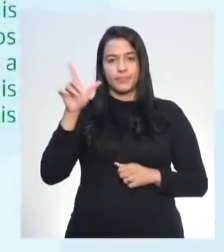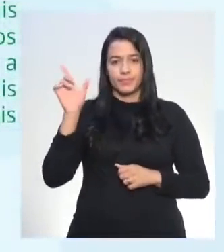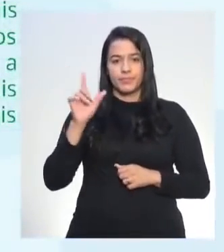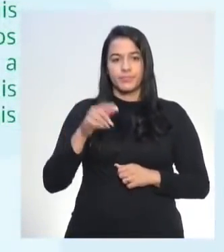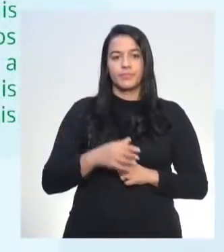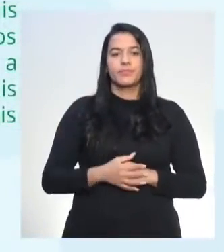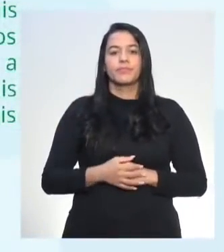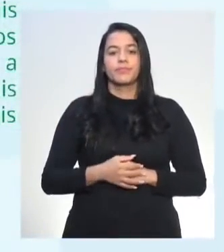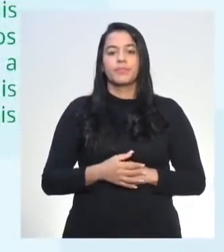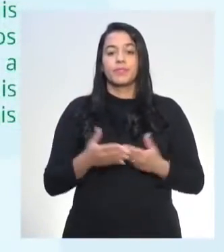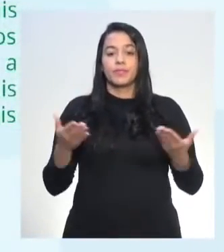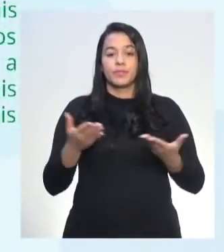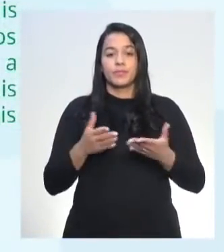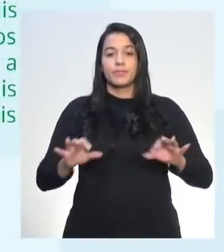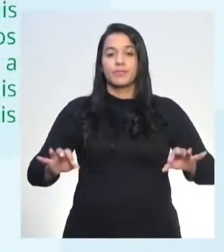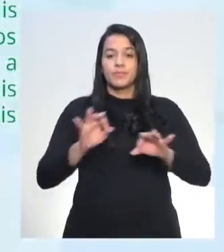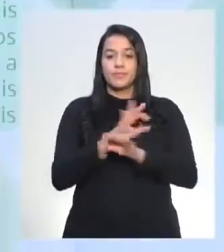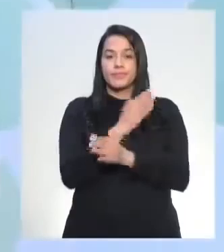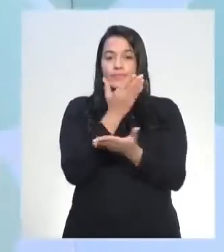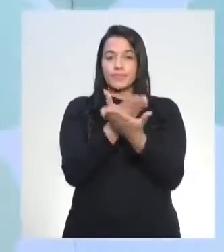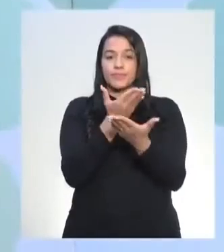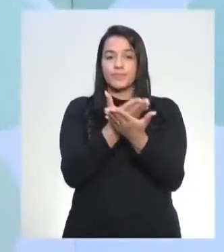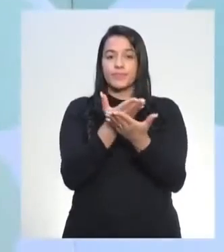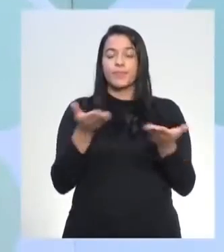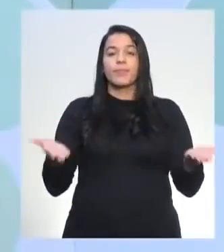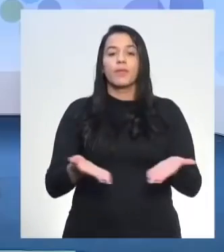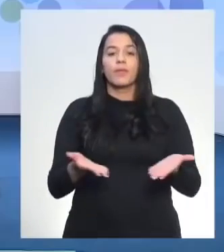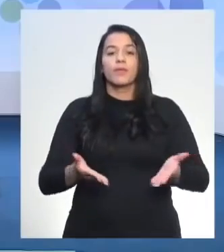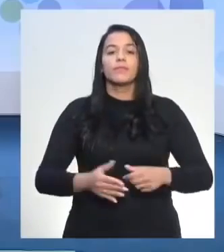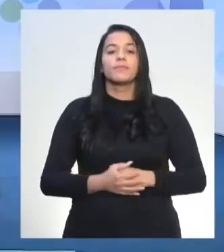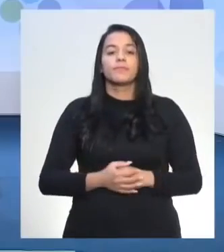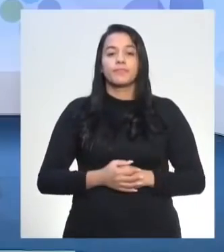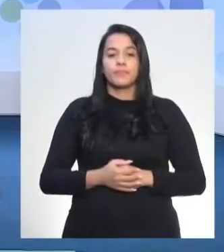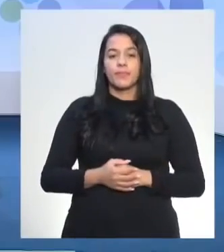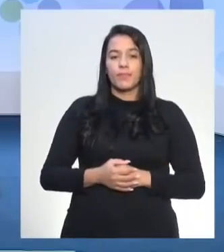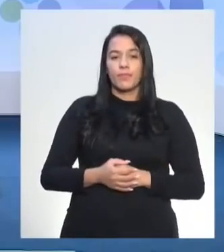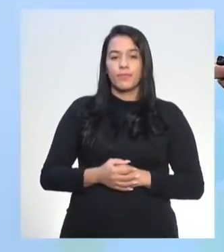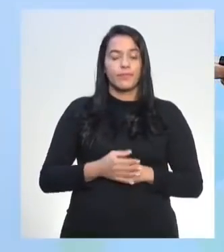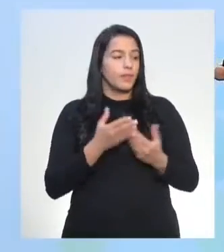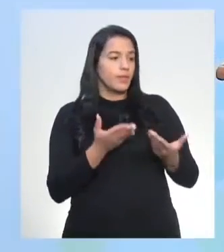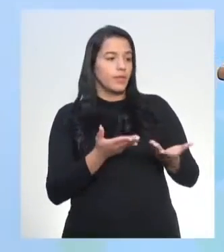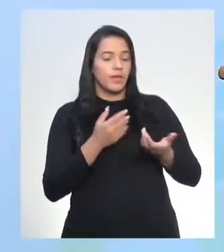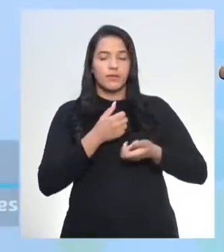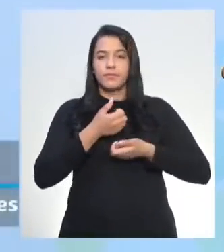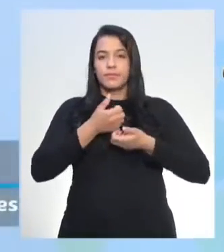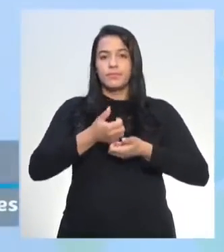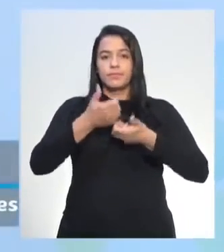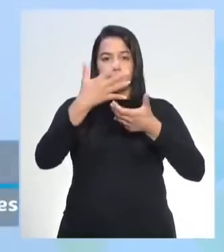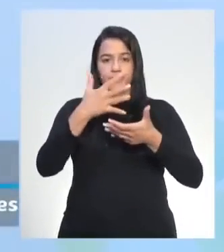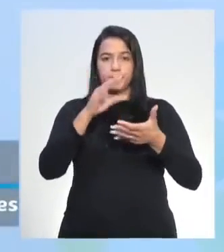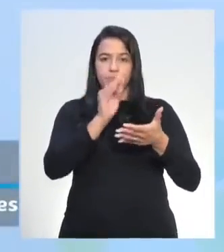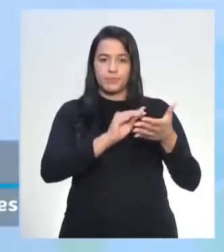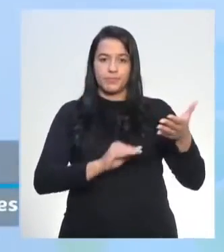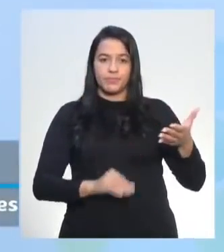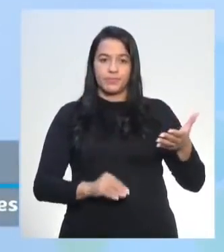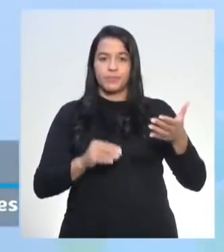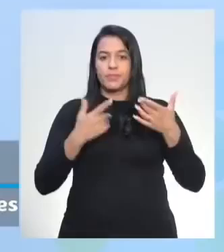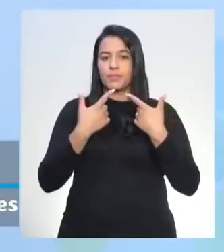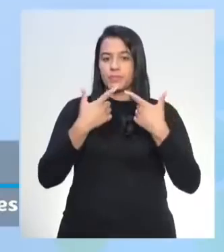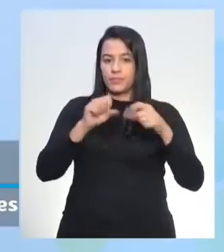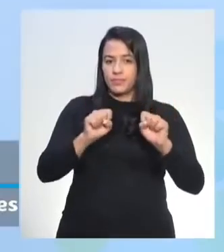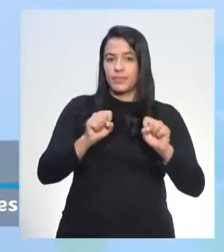então, já acabamos, né, o nosso estudo de hoje. O que eles mandaram aí? Olha, eles continuam falando que realmente o primeiro texto, uma linguagem está